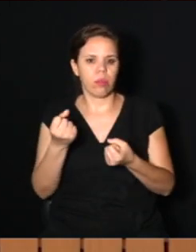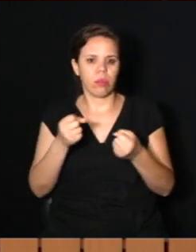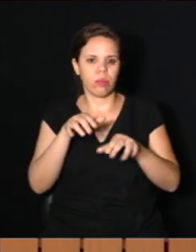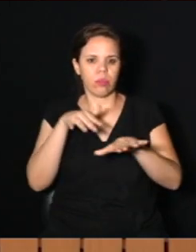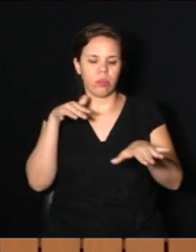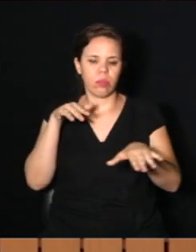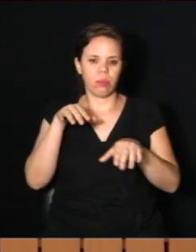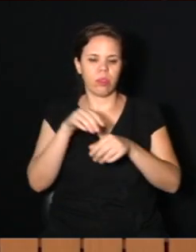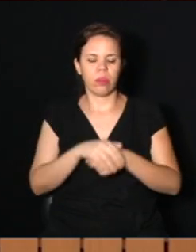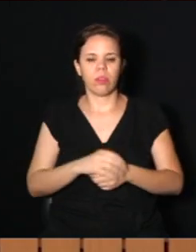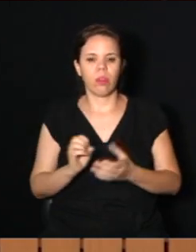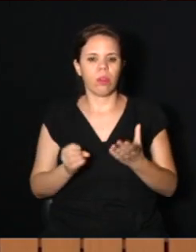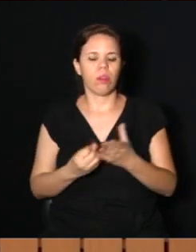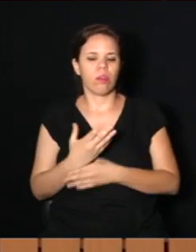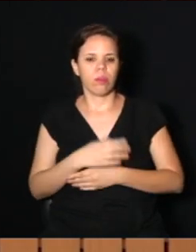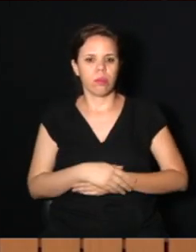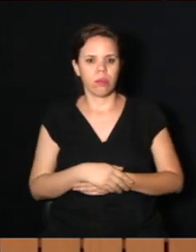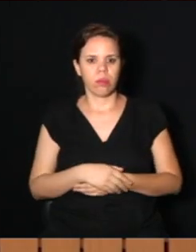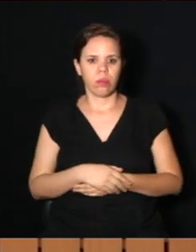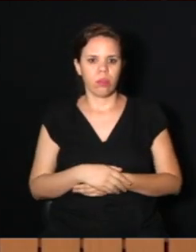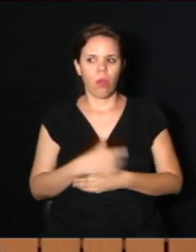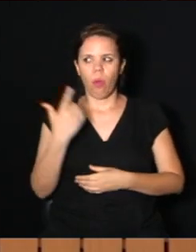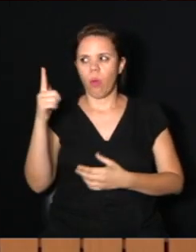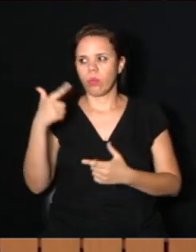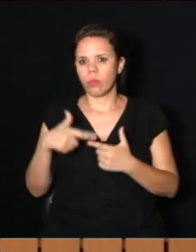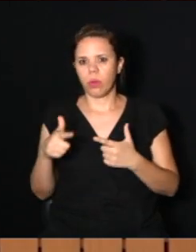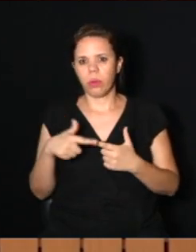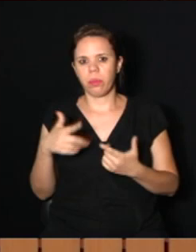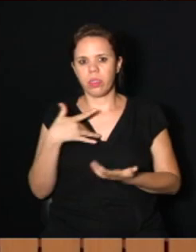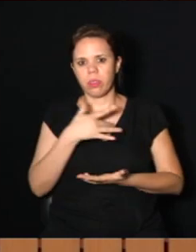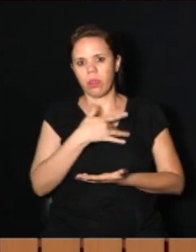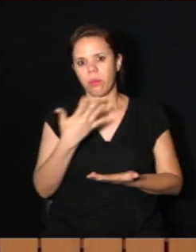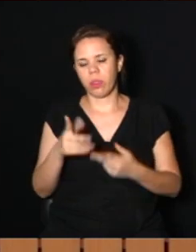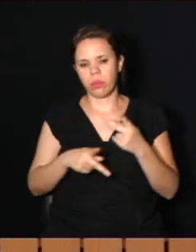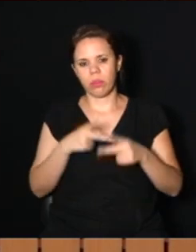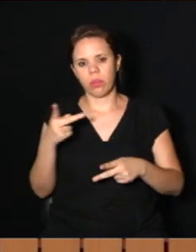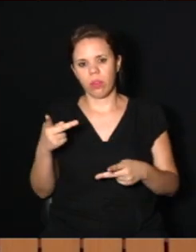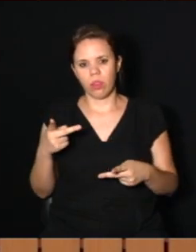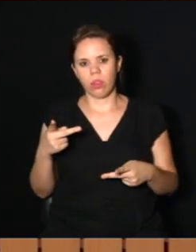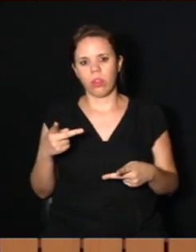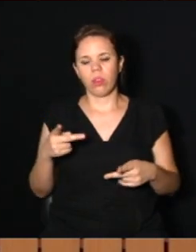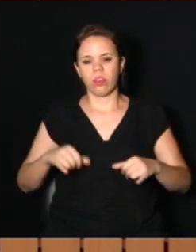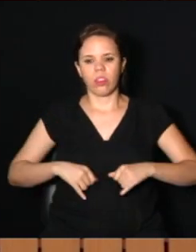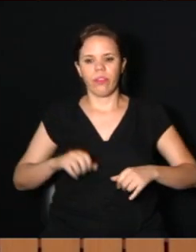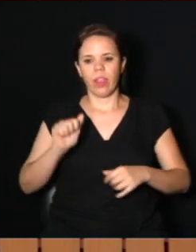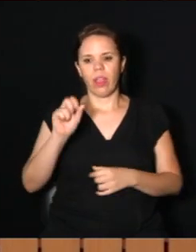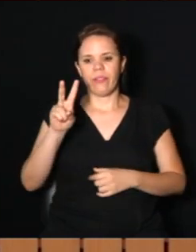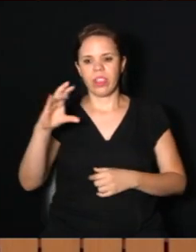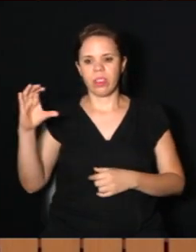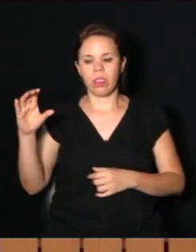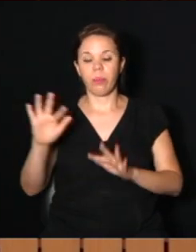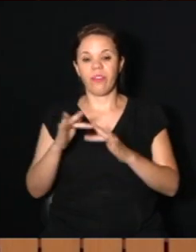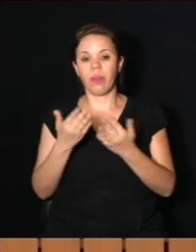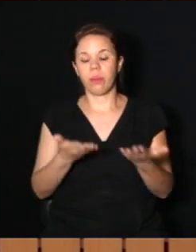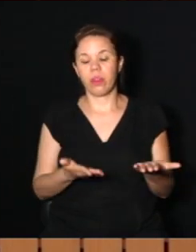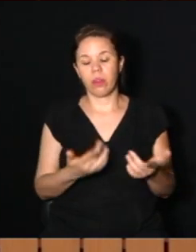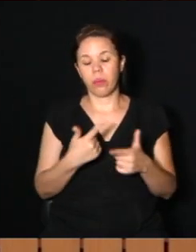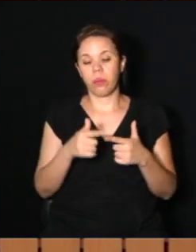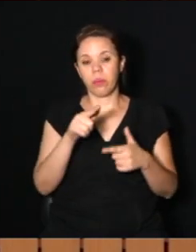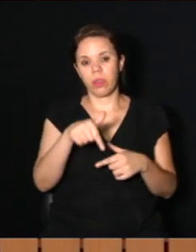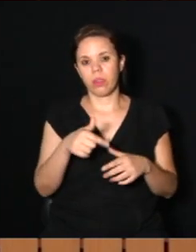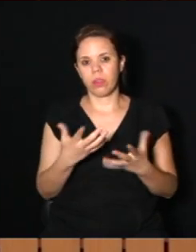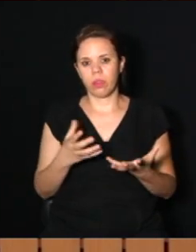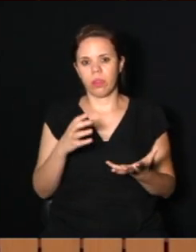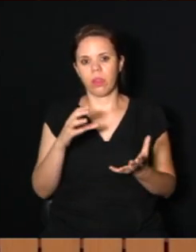são ocasionadas a partir de outros problemas de saúde. Então, alguém que sofre de um AVC, qual é o impacto disso para a família? Então, a Organização